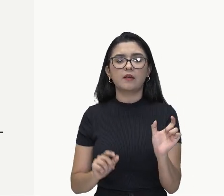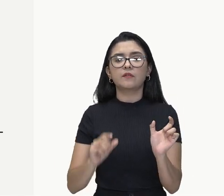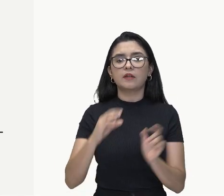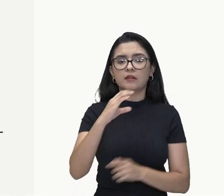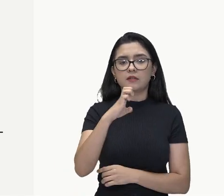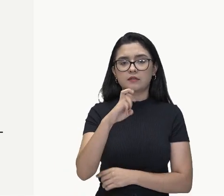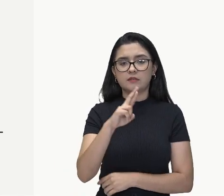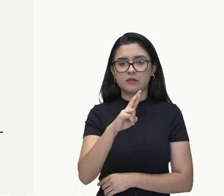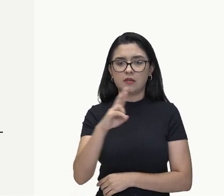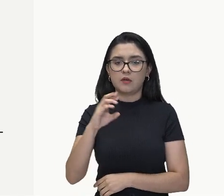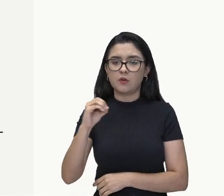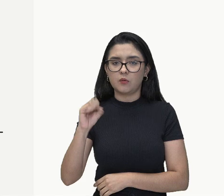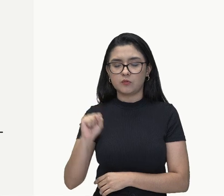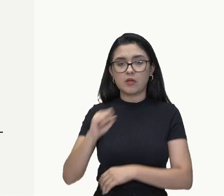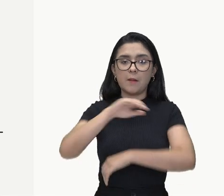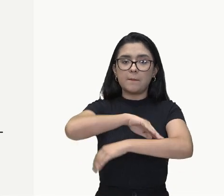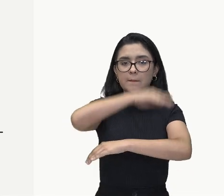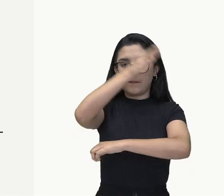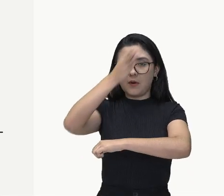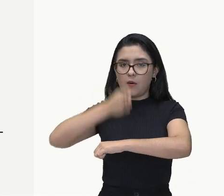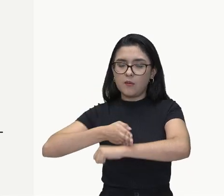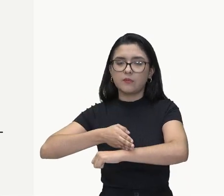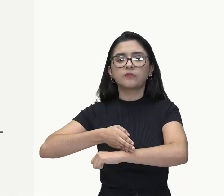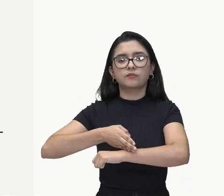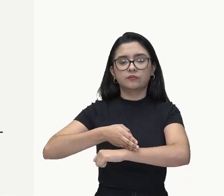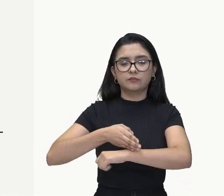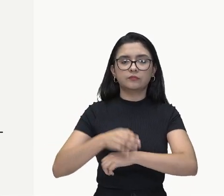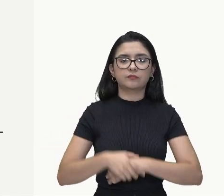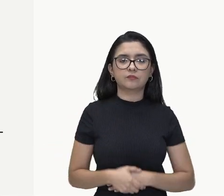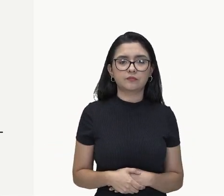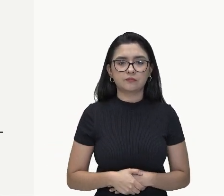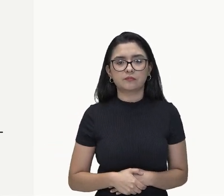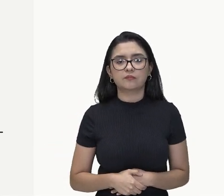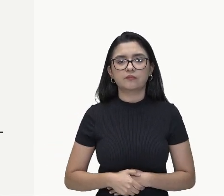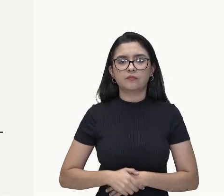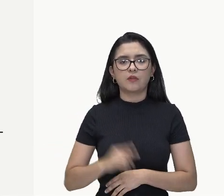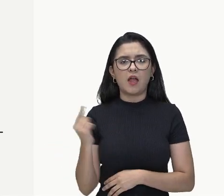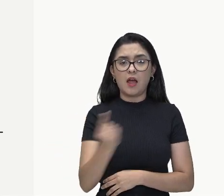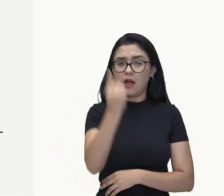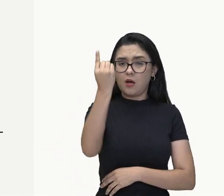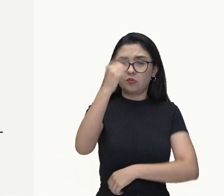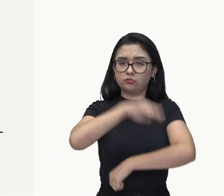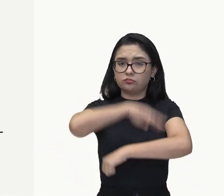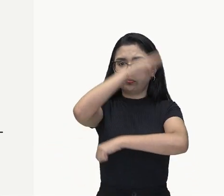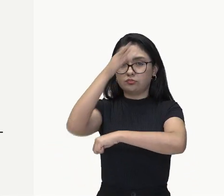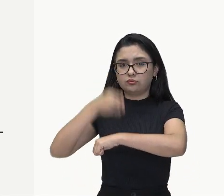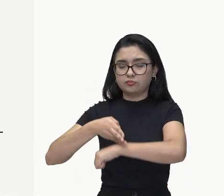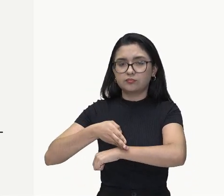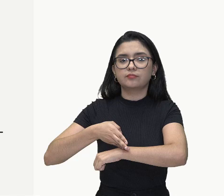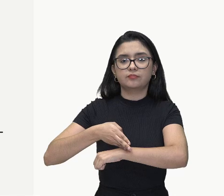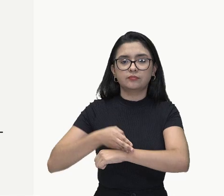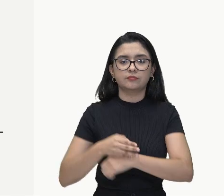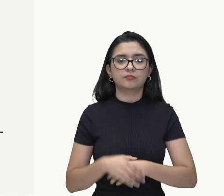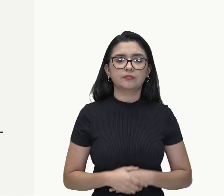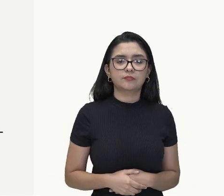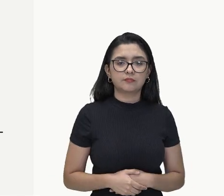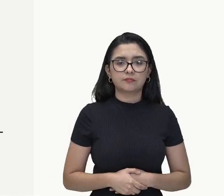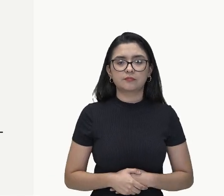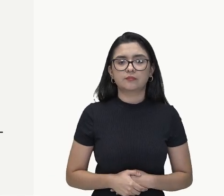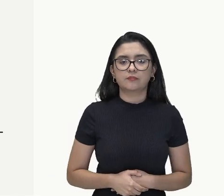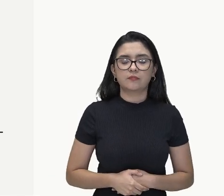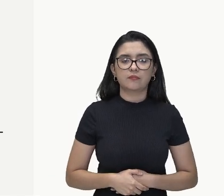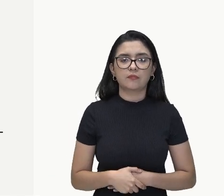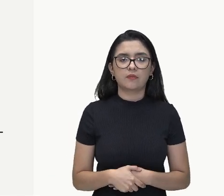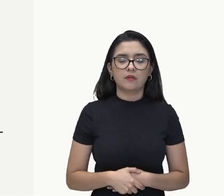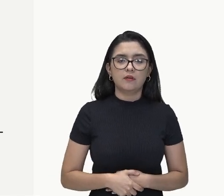São montes, montanhas, montes, né, altos ou muito altos, não importa. Cerro, em espanhol, quer dizer